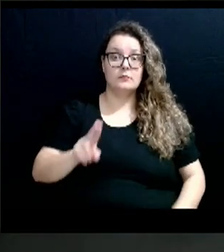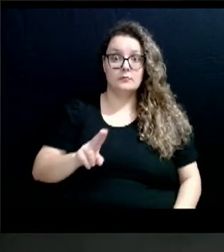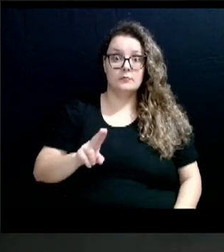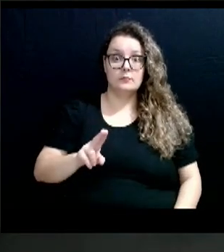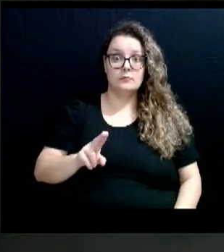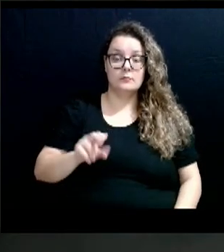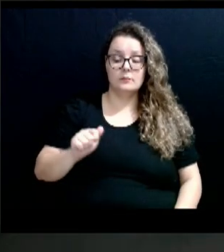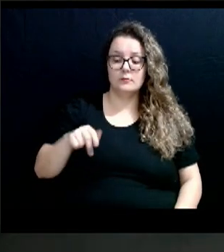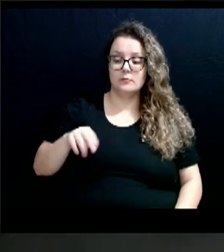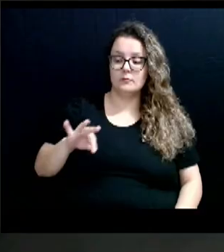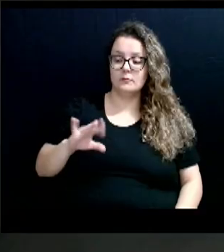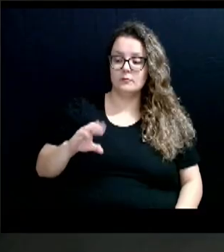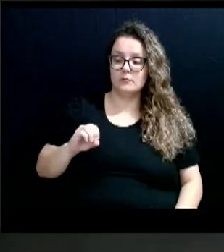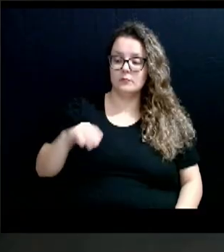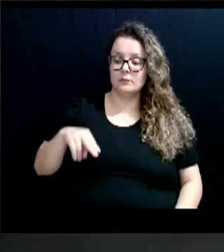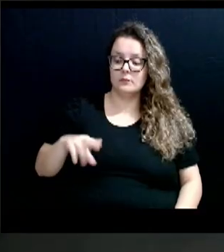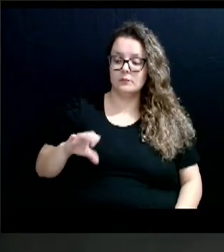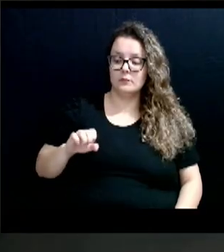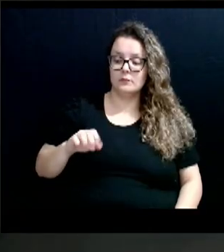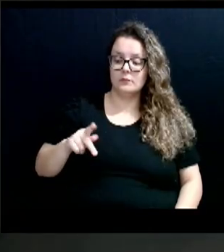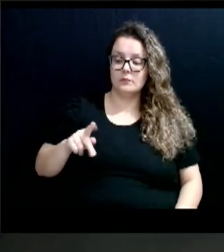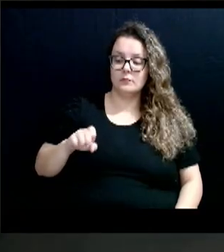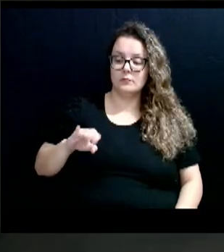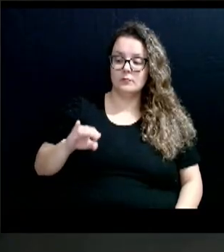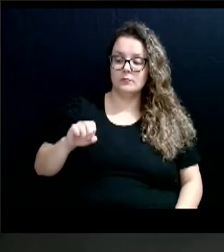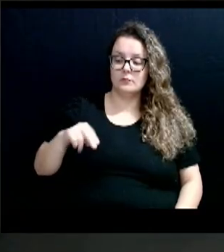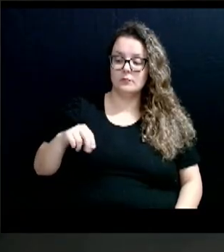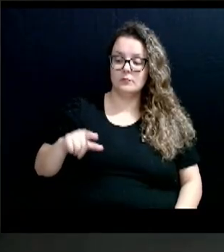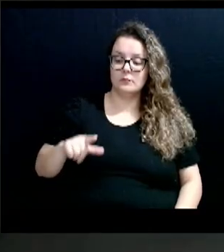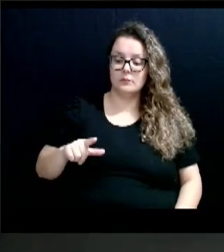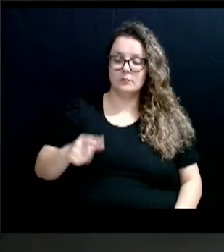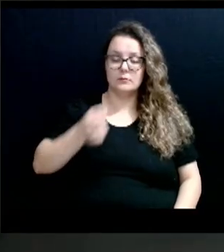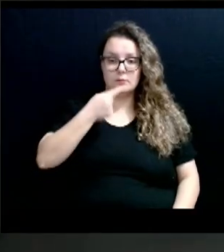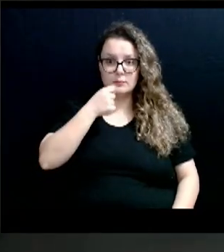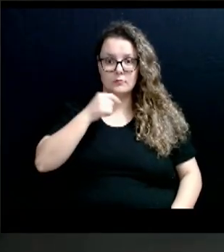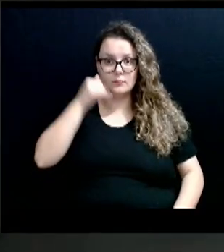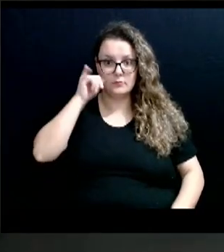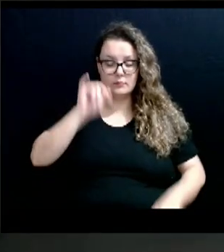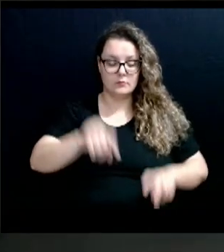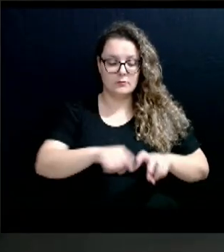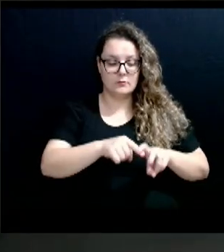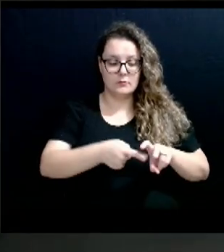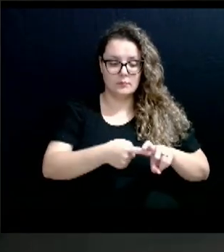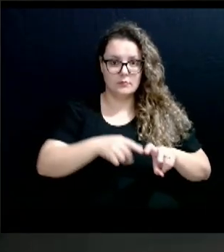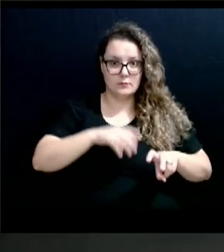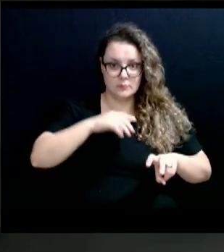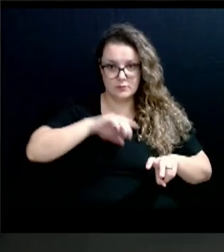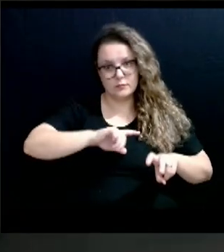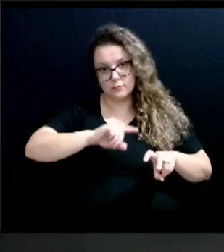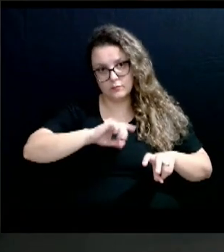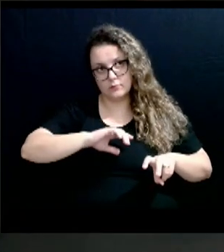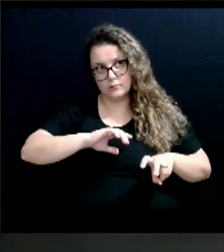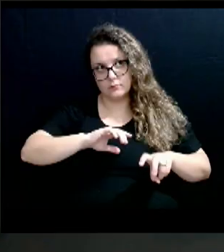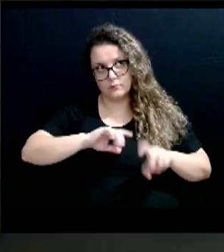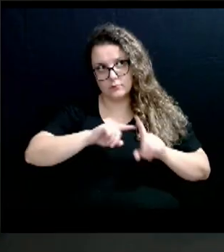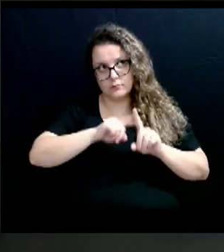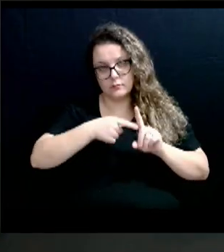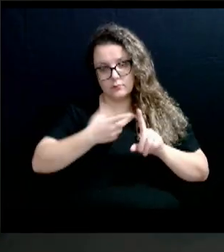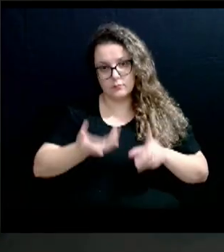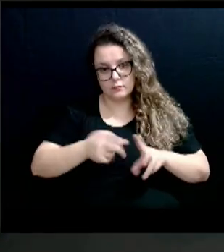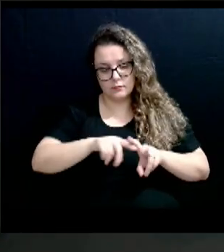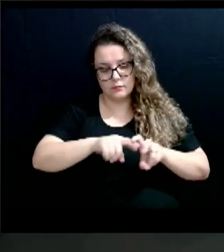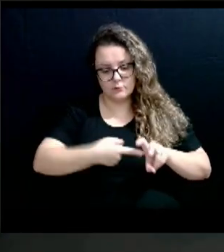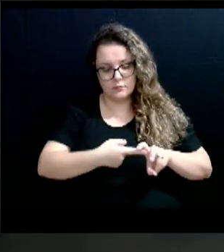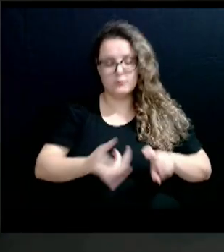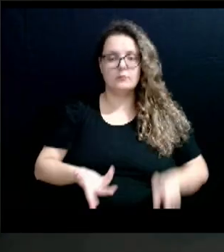cães e gatos. O projeto do Executivo amplia o Procentro, reduzindo o ISS-QN para novos serviços como